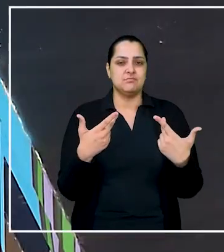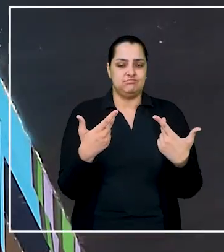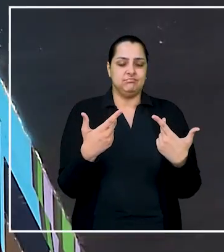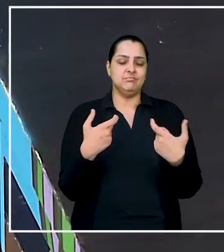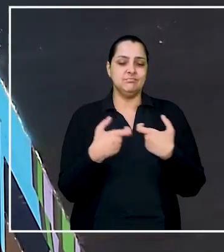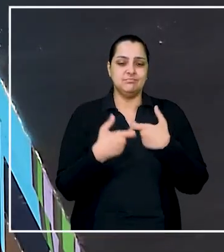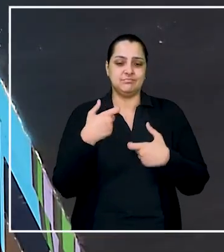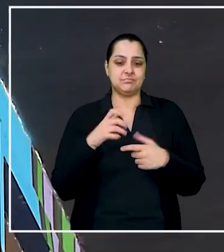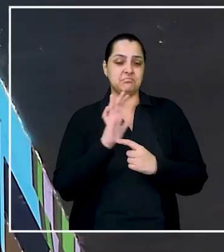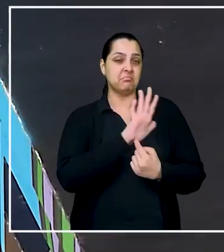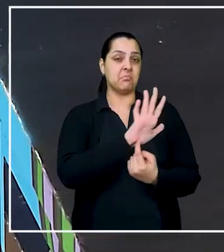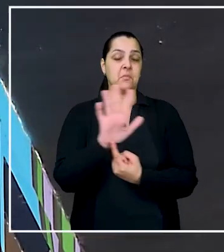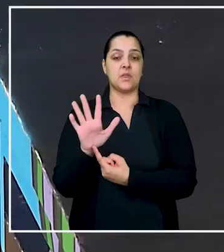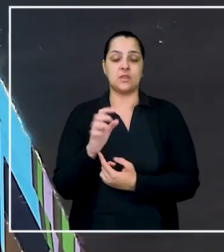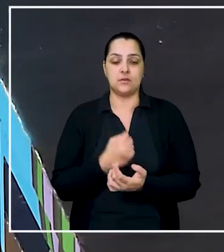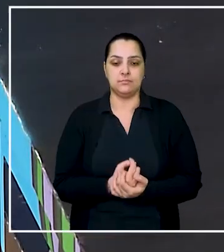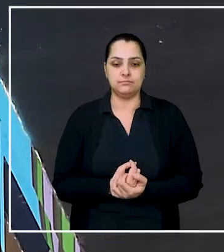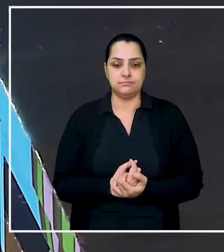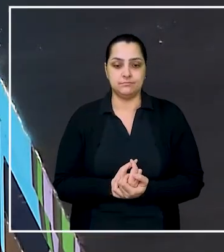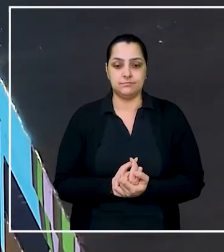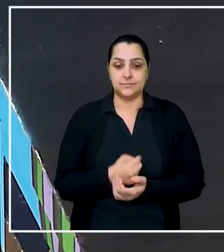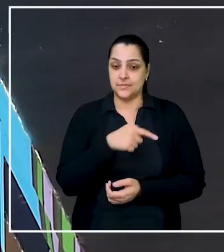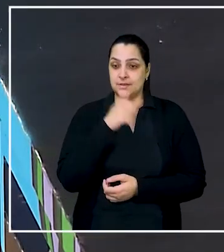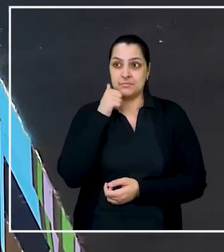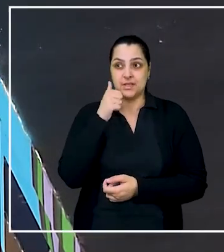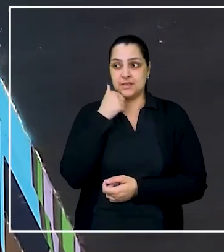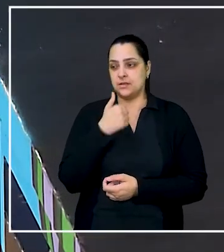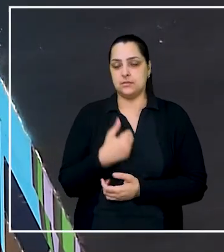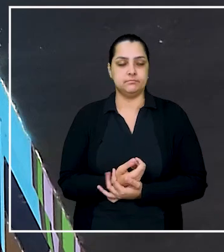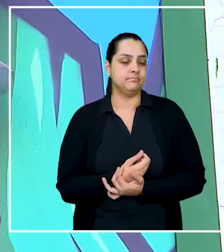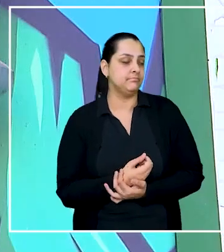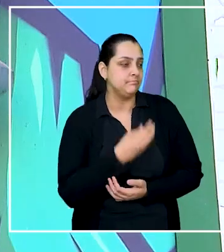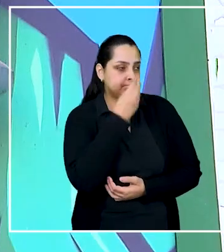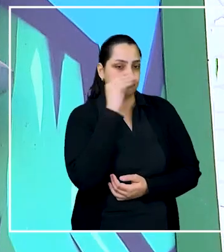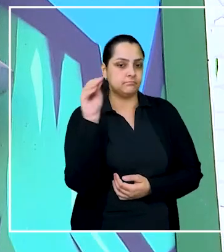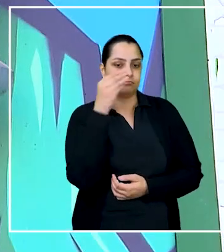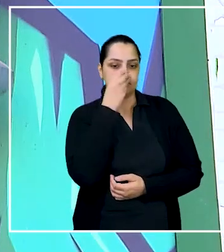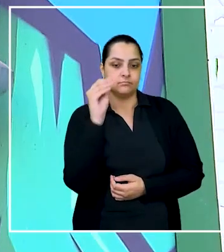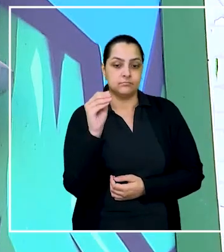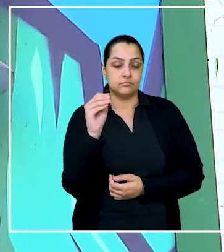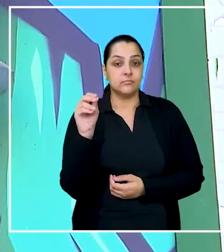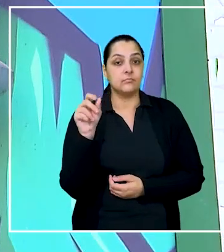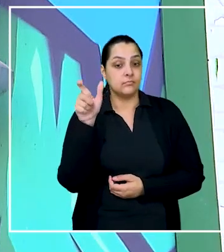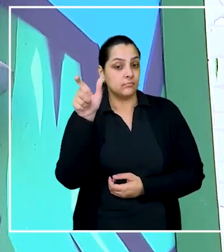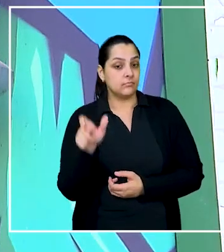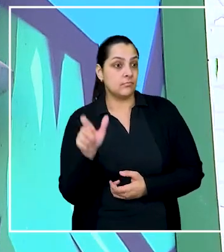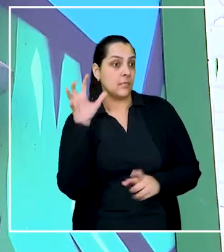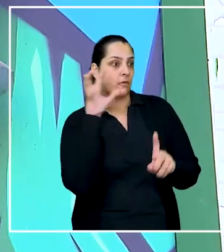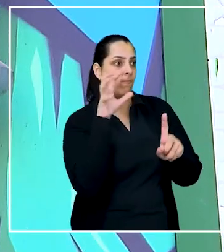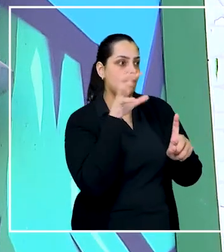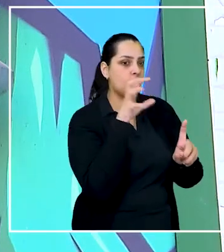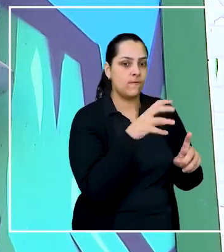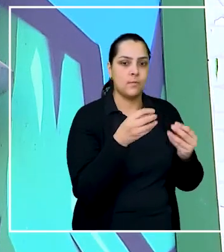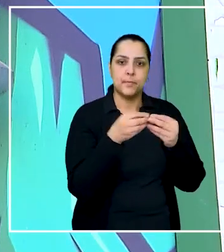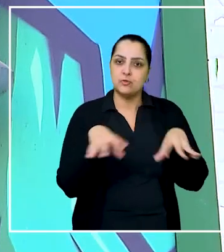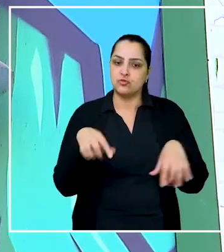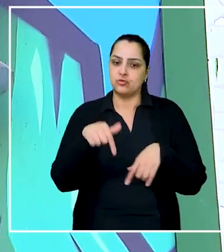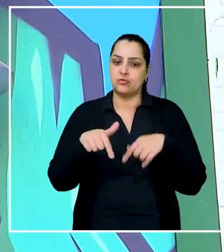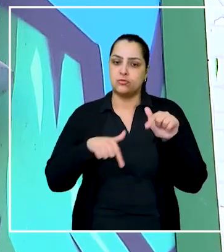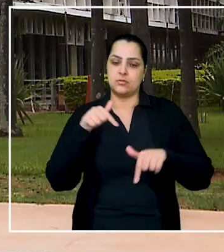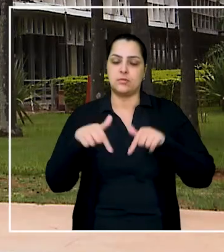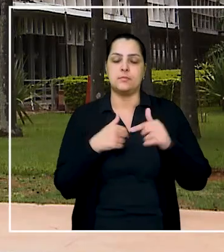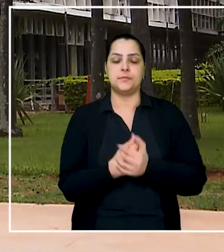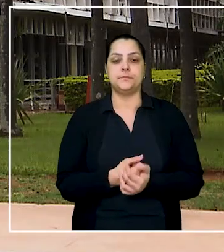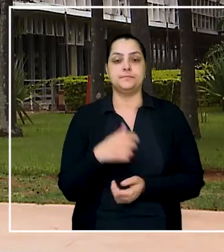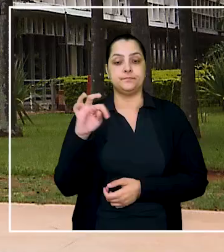contato físico forçado e exibicionismo. Por não corresponder às investidas, disse que passou a ser perseguida e prejudicada no